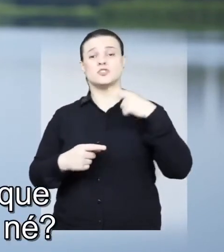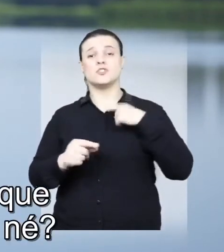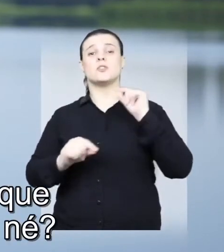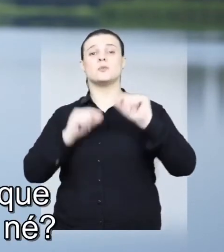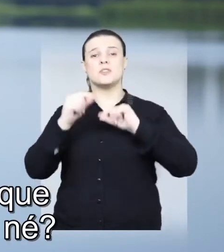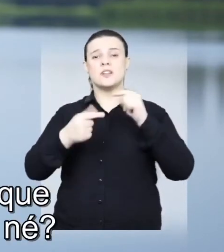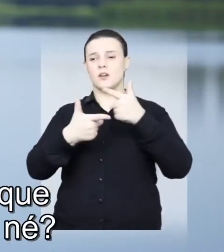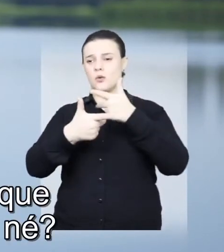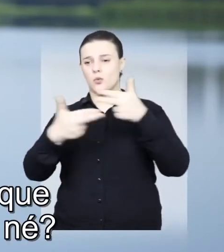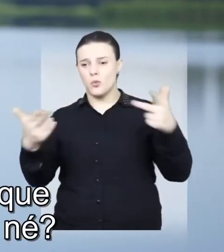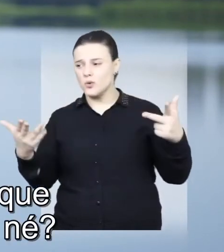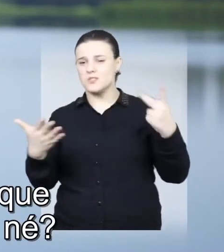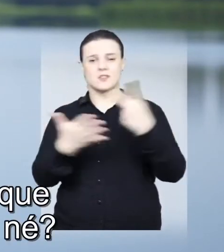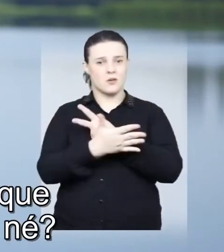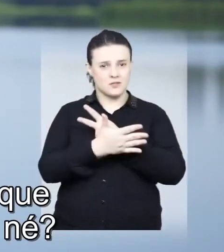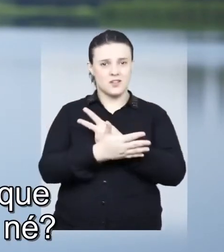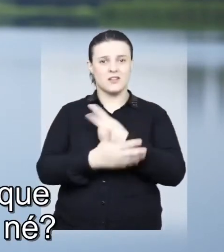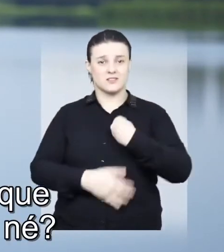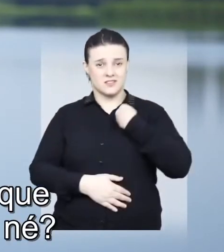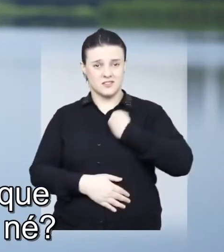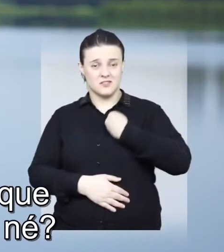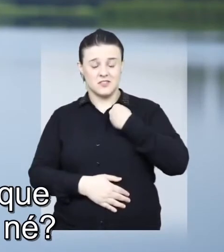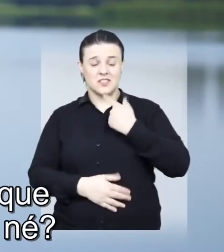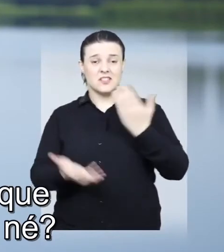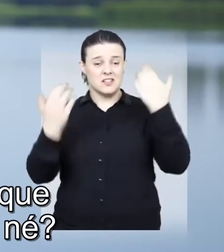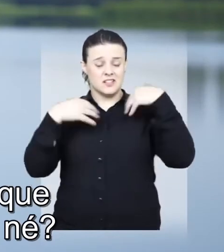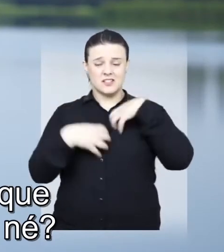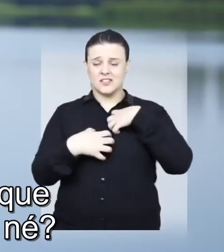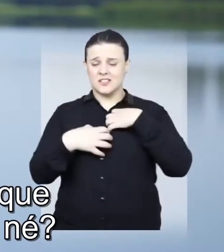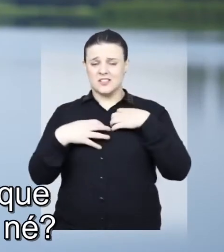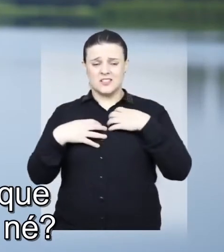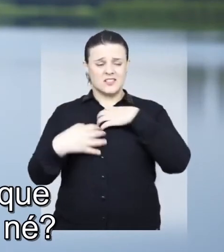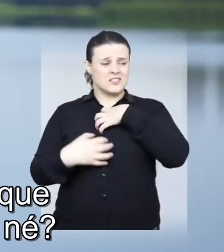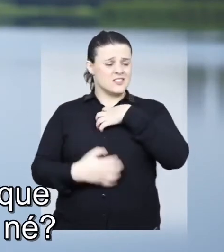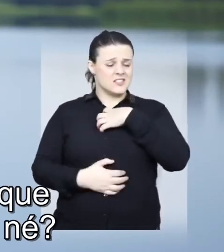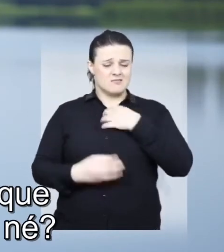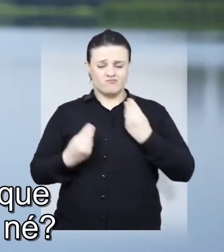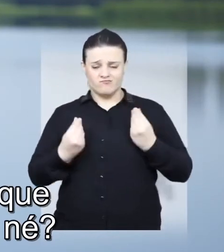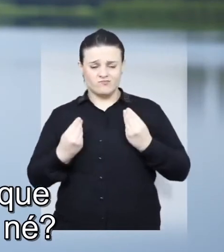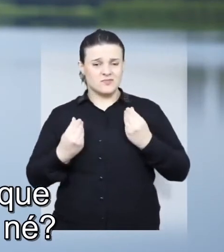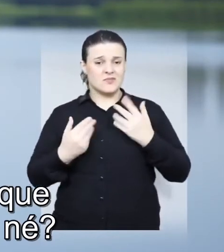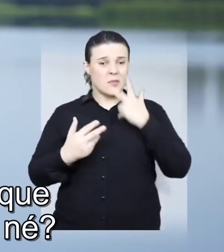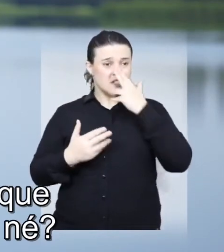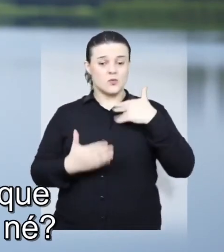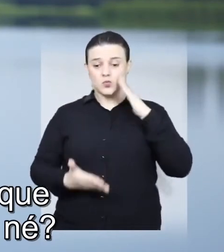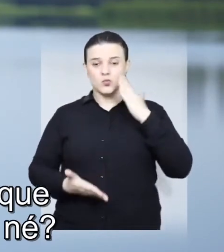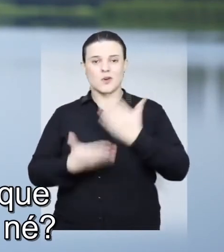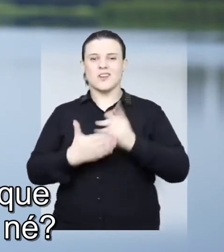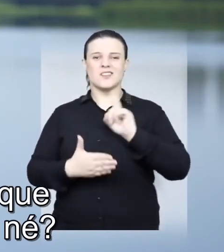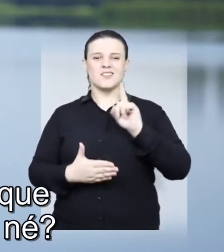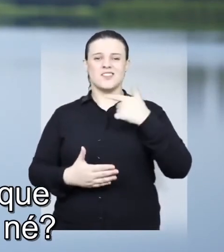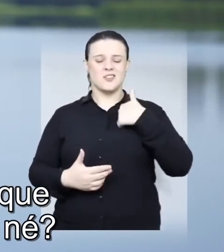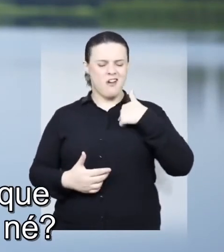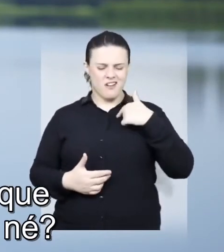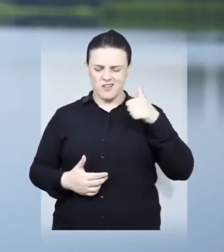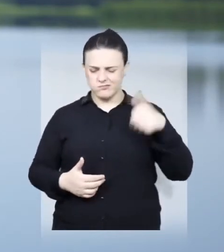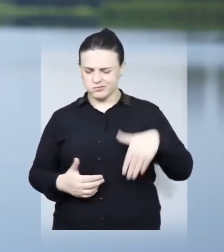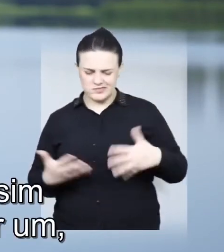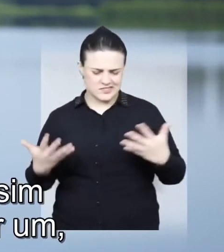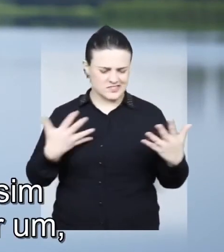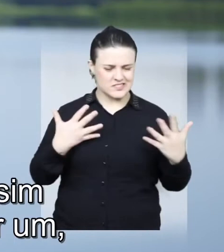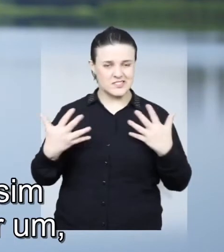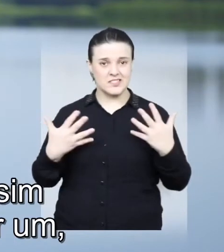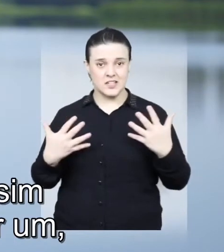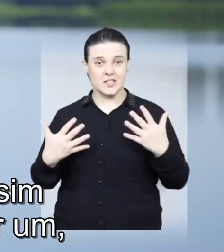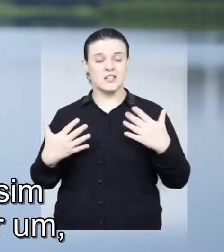com situações na vida que você se sente, às vezes, você não acredita em você mesmo, né? E